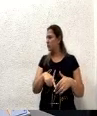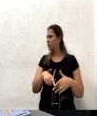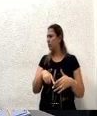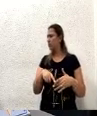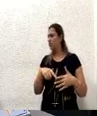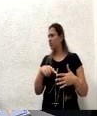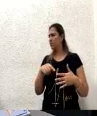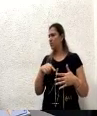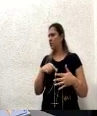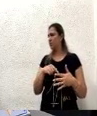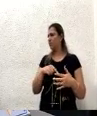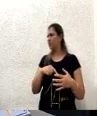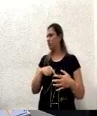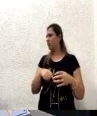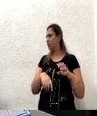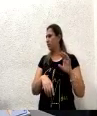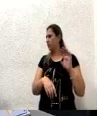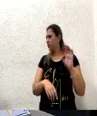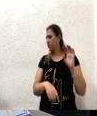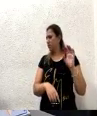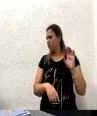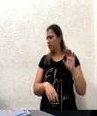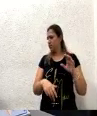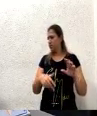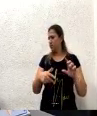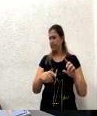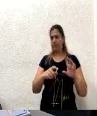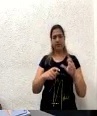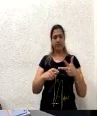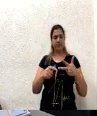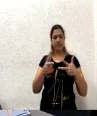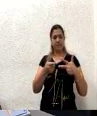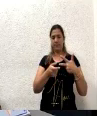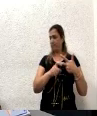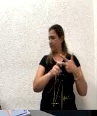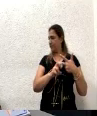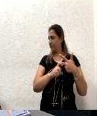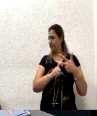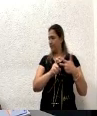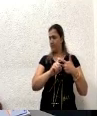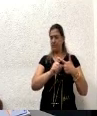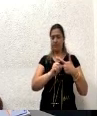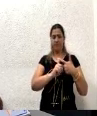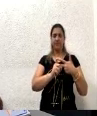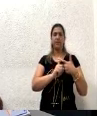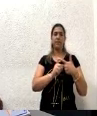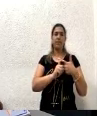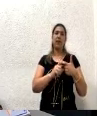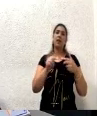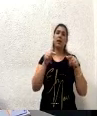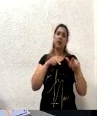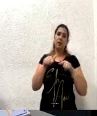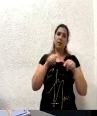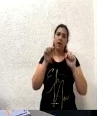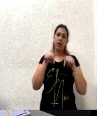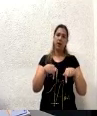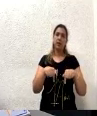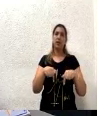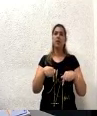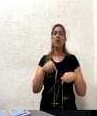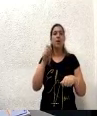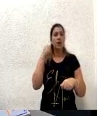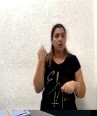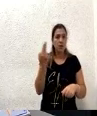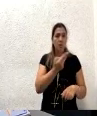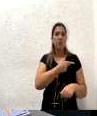que faz todo o comando do município hoje. Mais uma vez eu digo para vocês, a